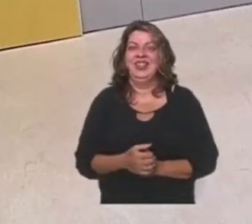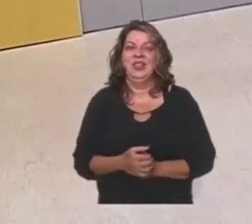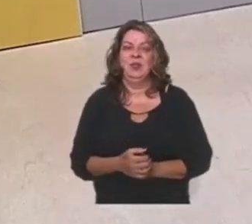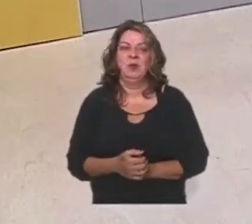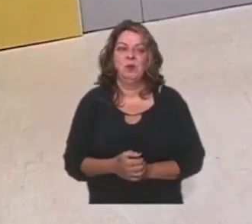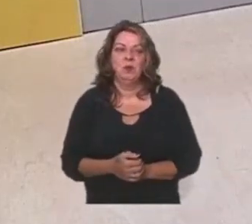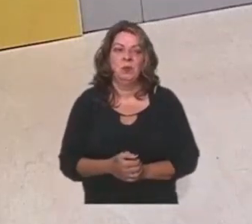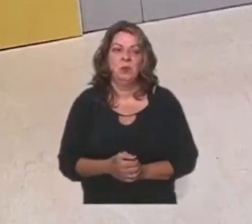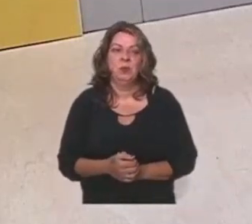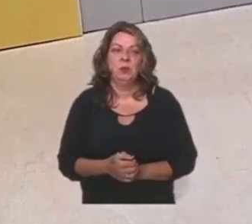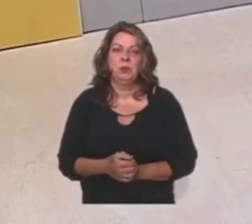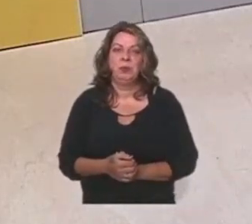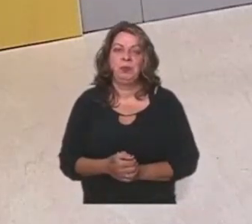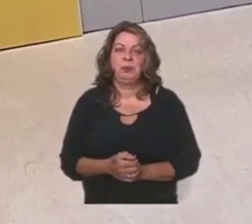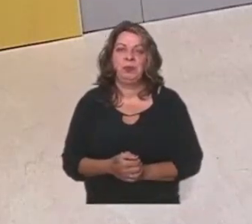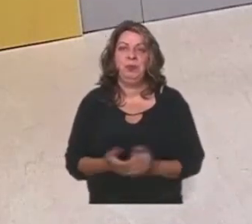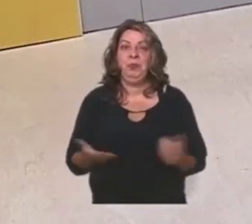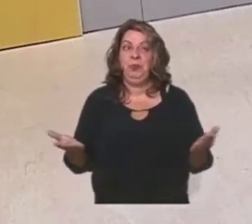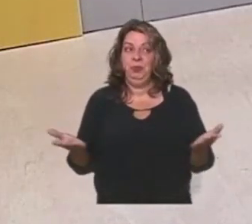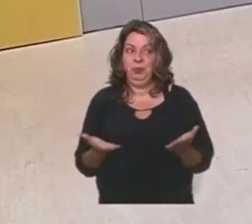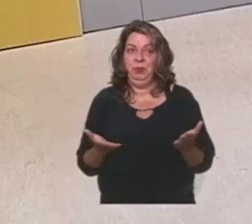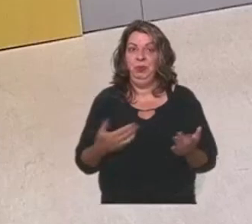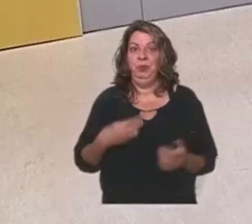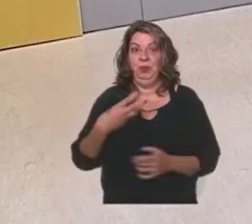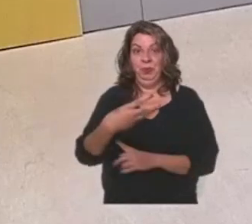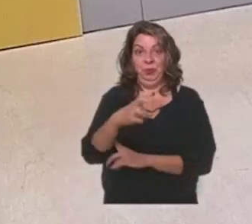39. Chegou com